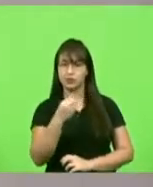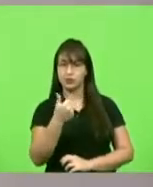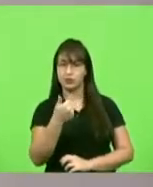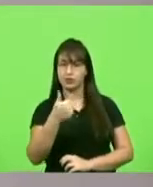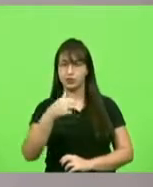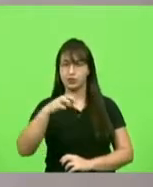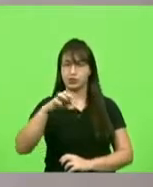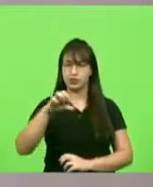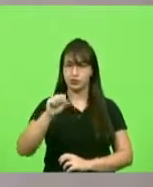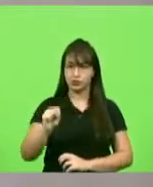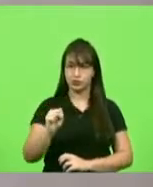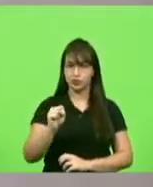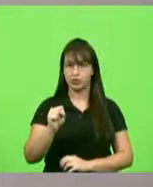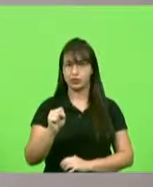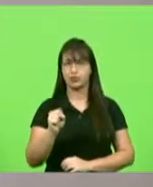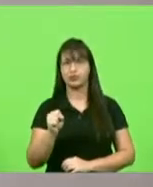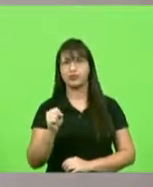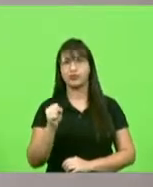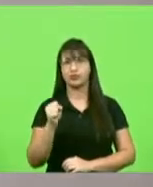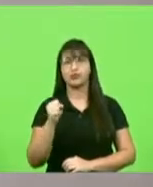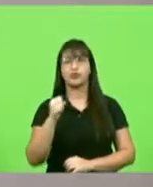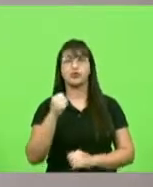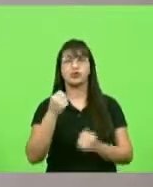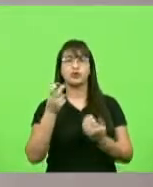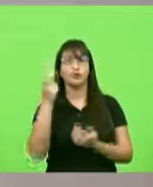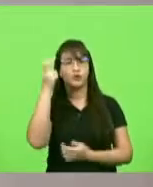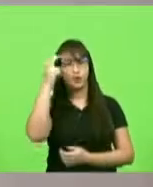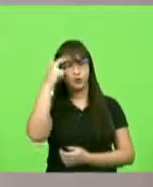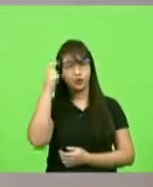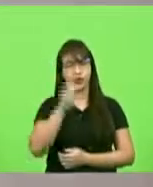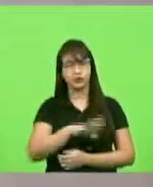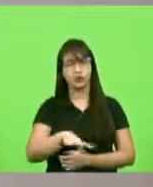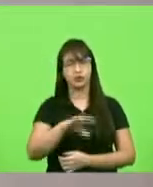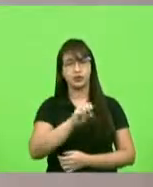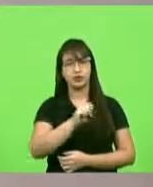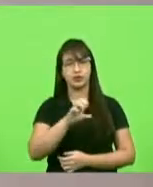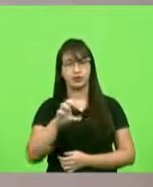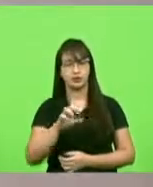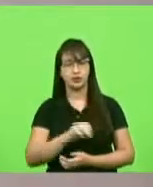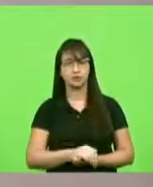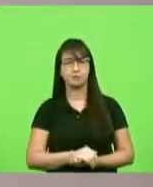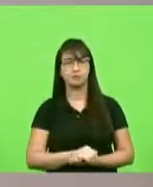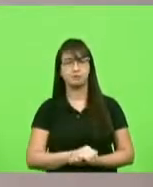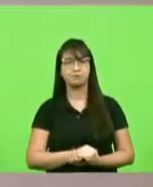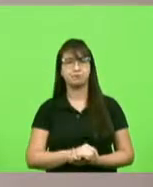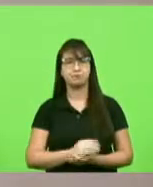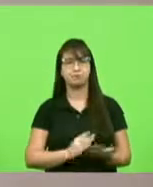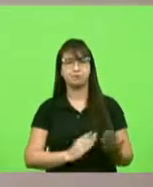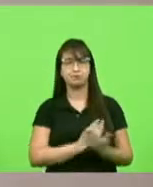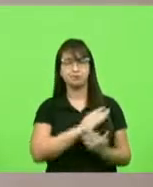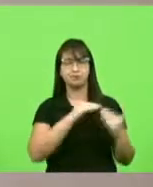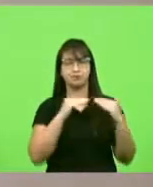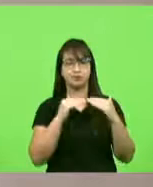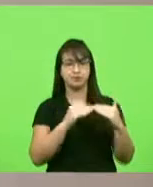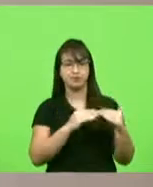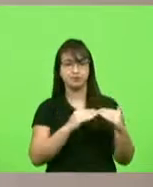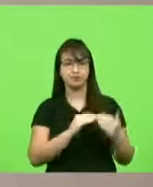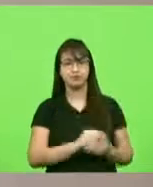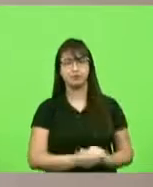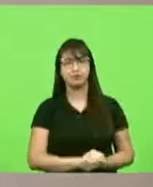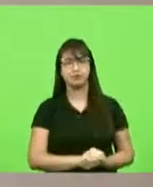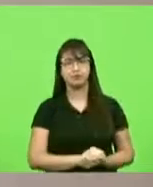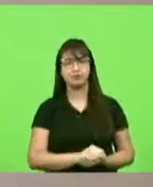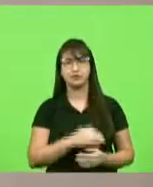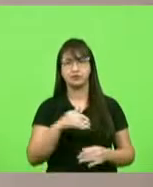de cultura e estabelece outras providências. Deputados que aprovam, permaneçam como se encontram. Aprovado por